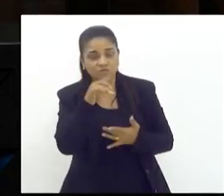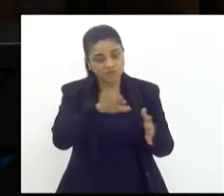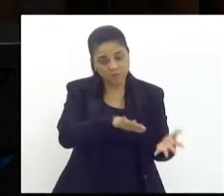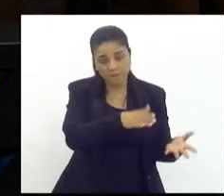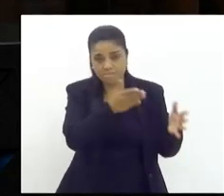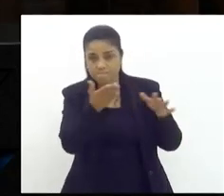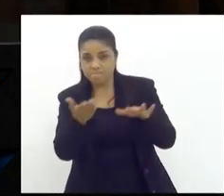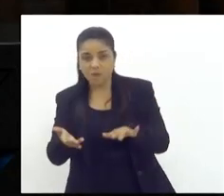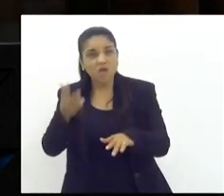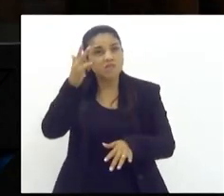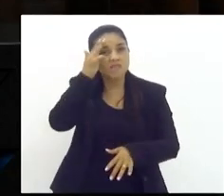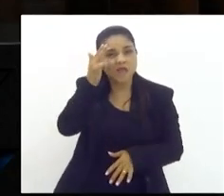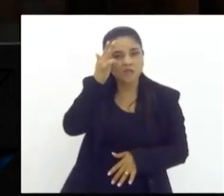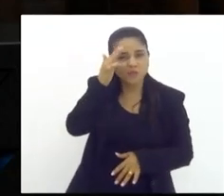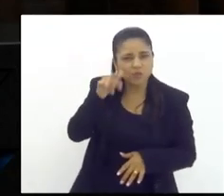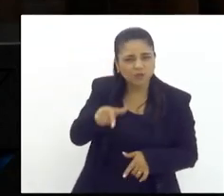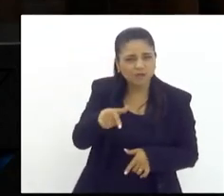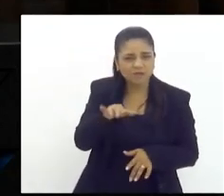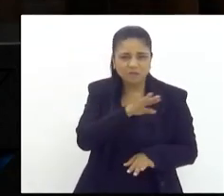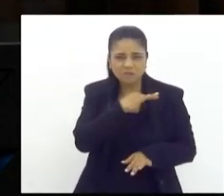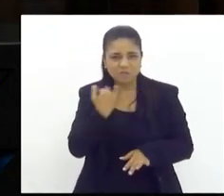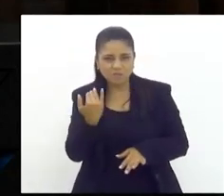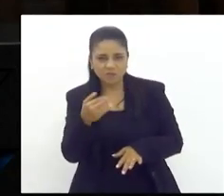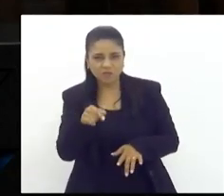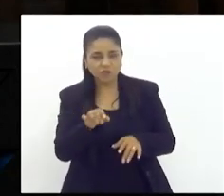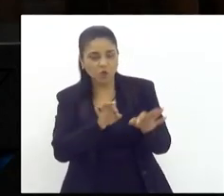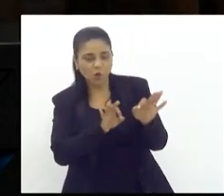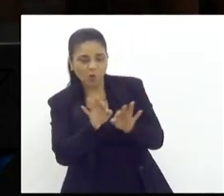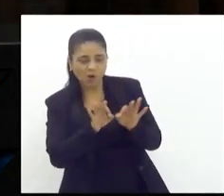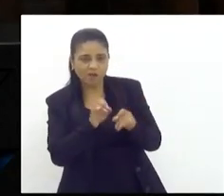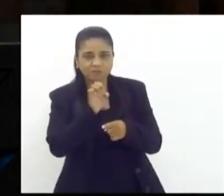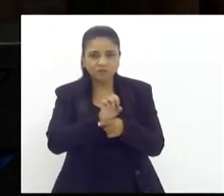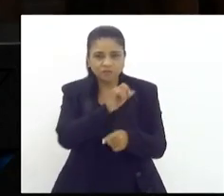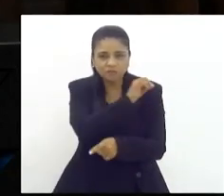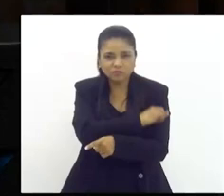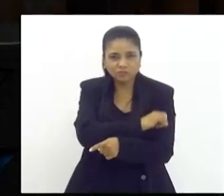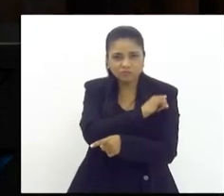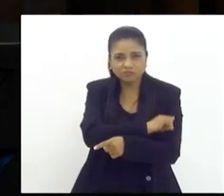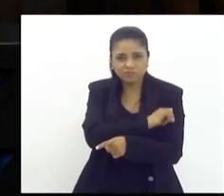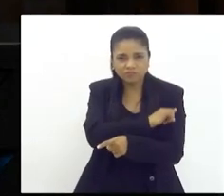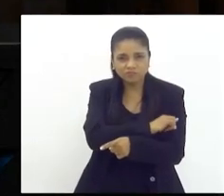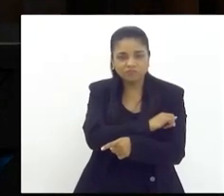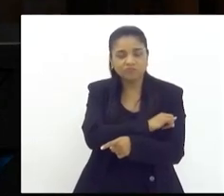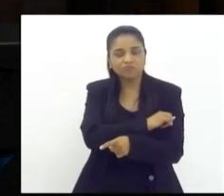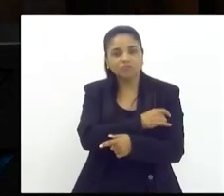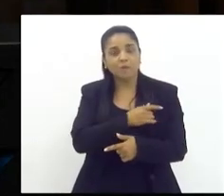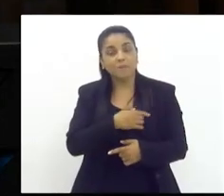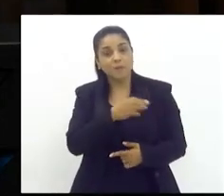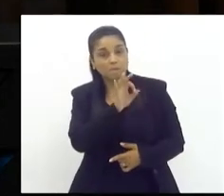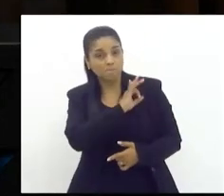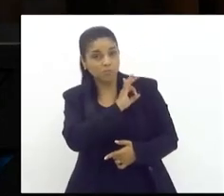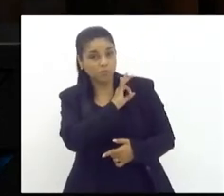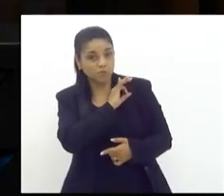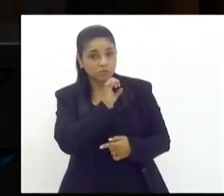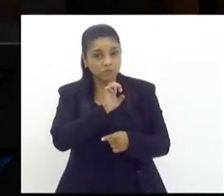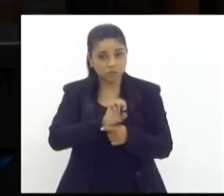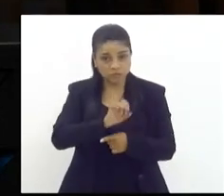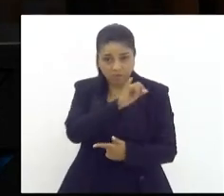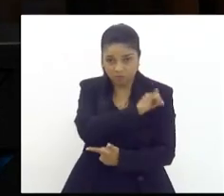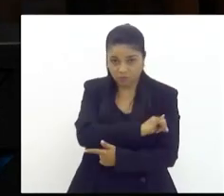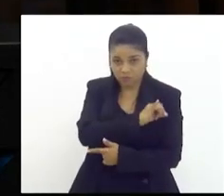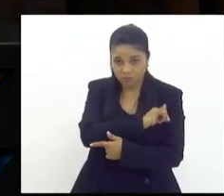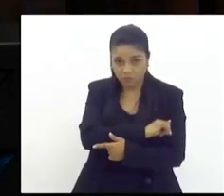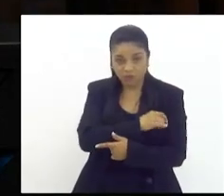chacinas que são organizadas no estado do Rio de Janeiro pelo braço armado do estado e que se por tanta gente